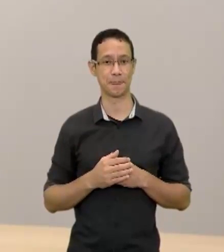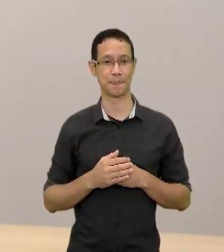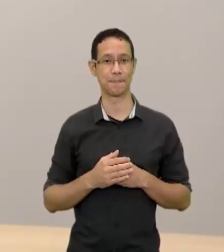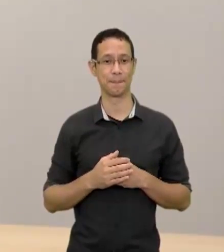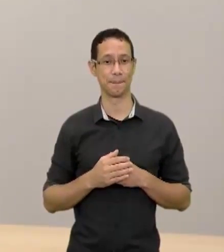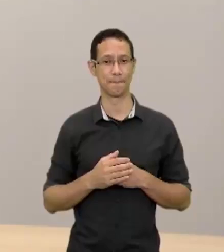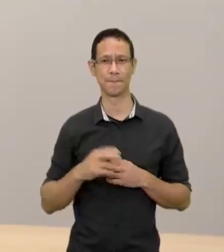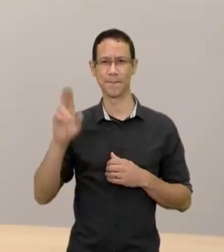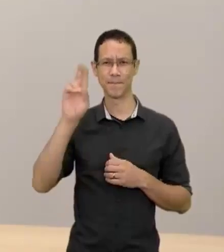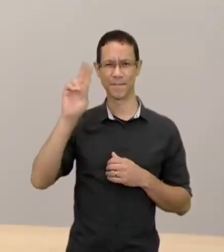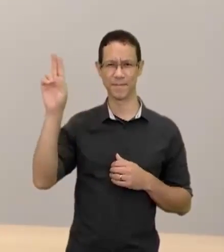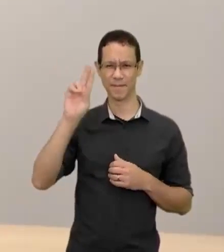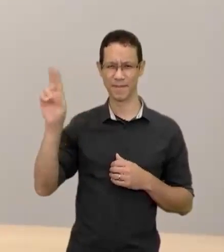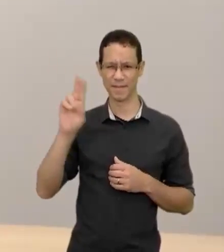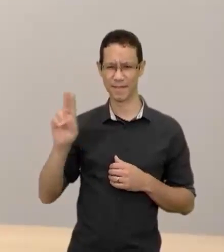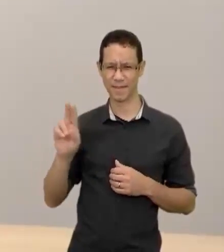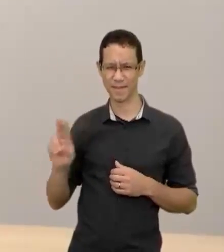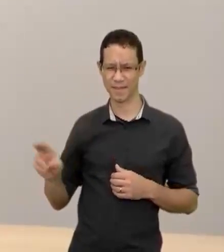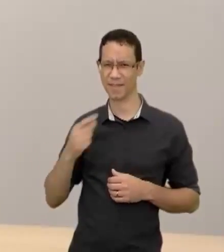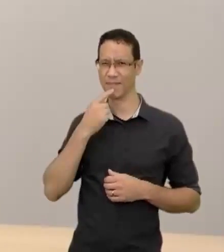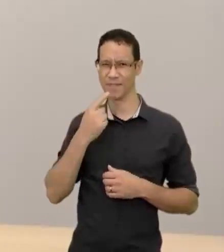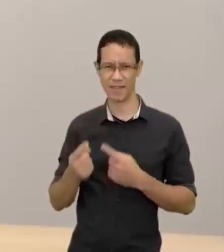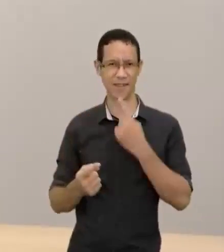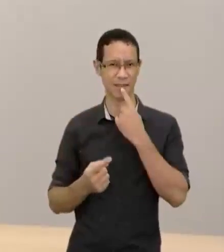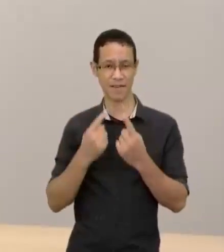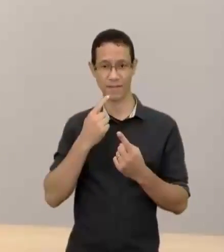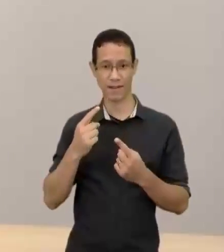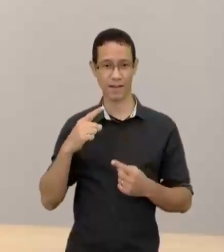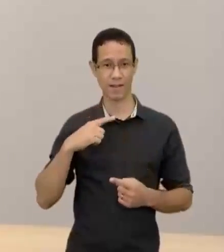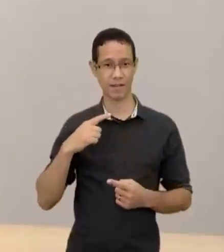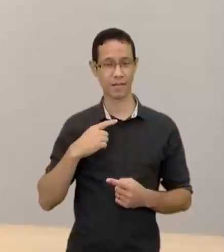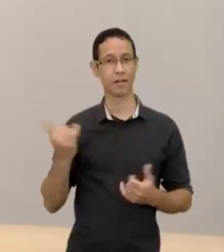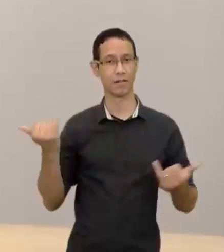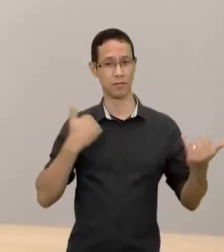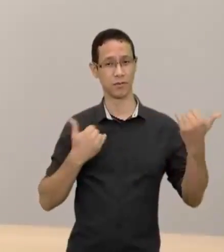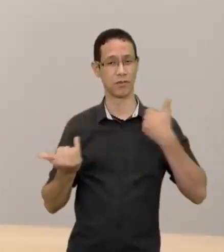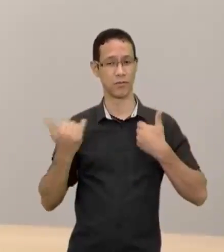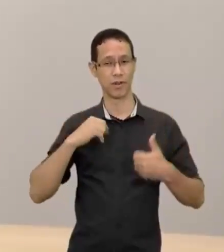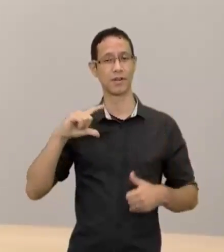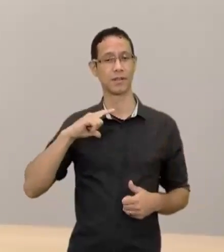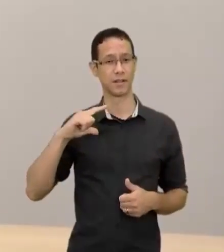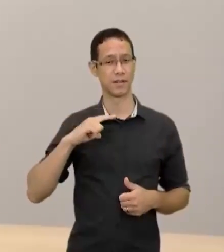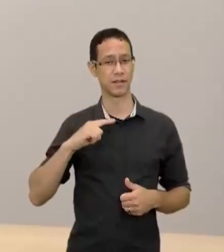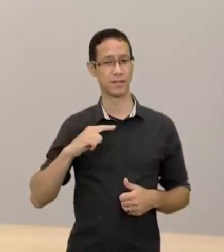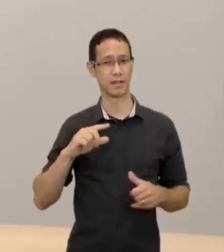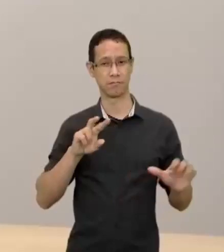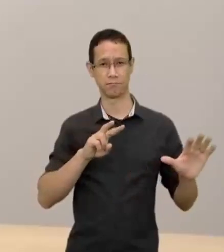dessas nomenclaturas aí que a gente fala, que eu ainda ouço, né? A gente tem 2,